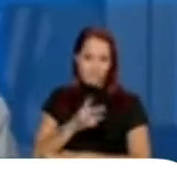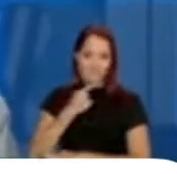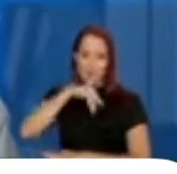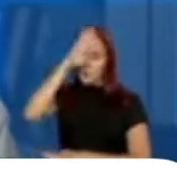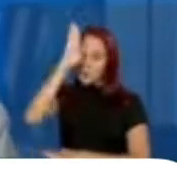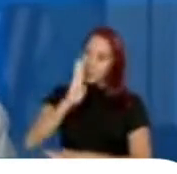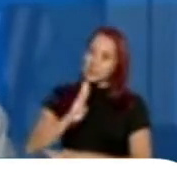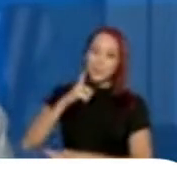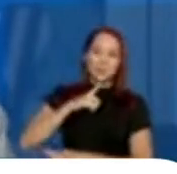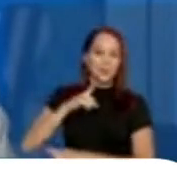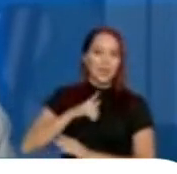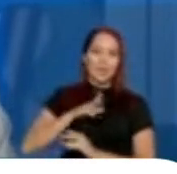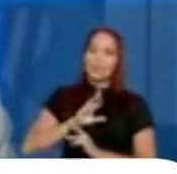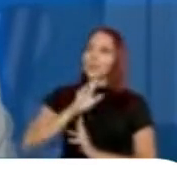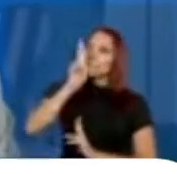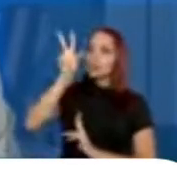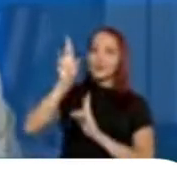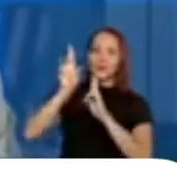com características